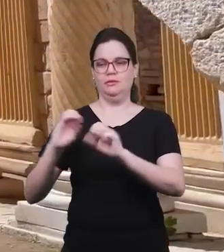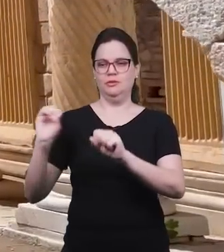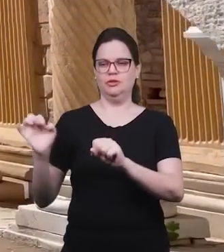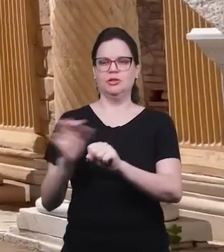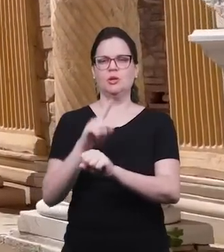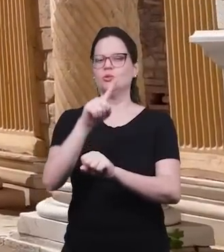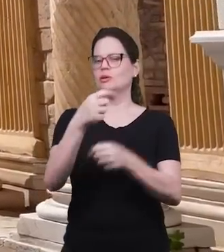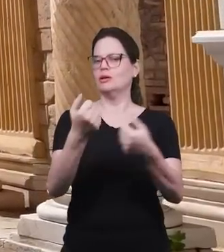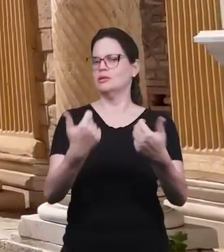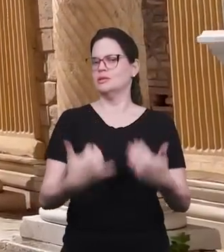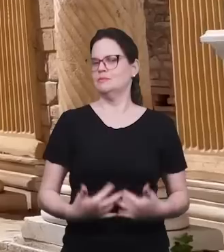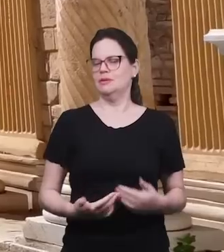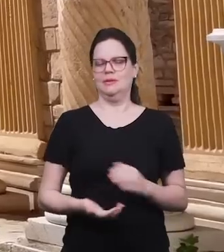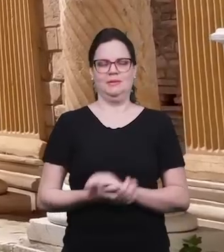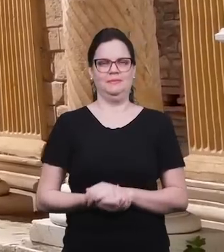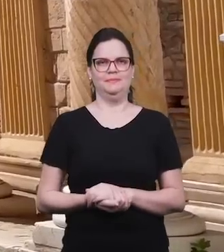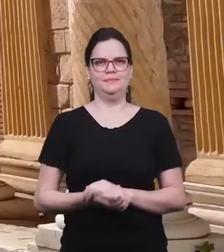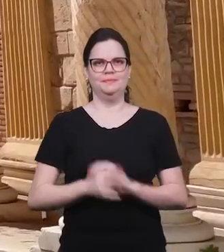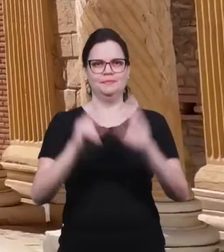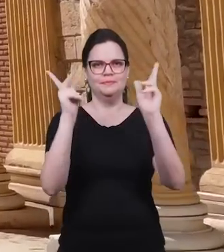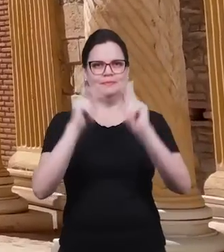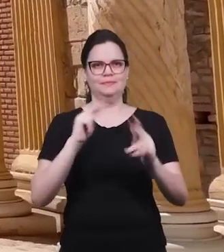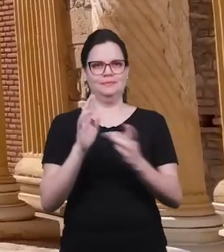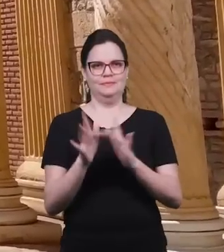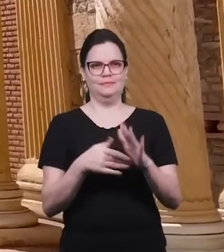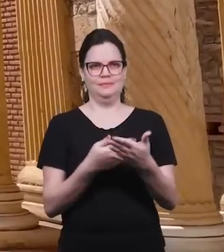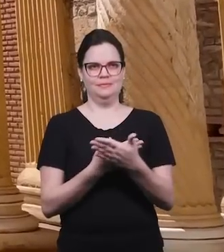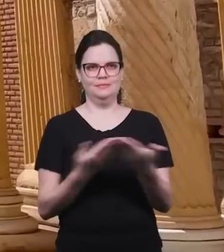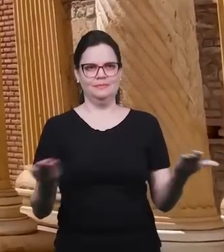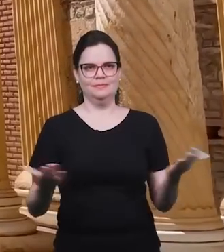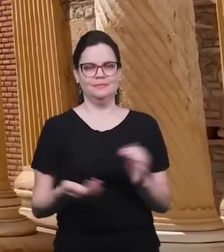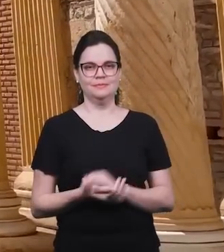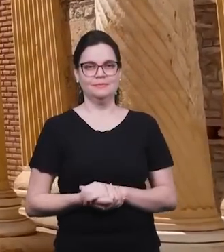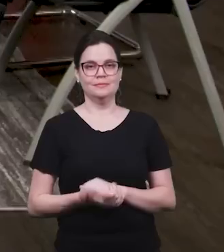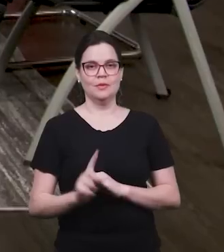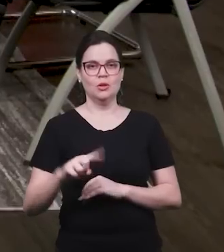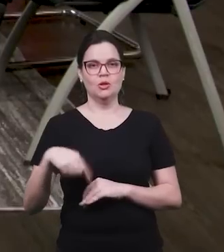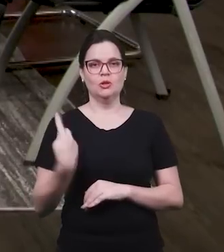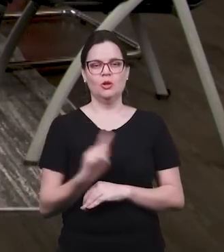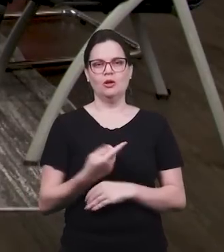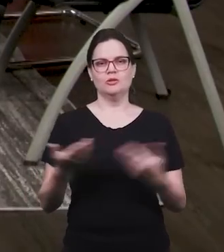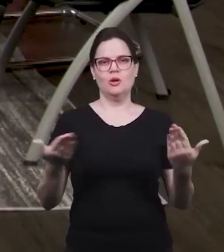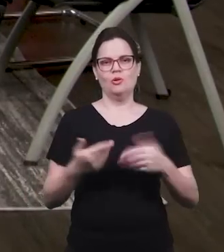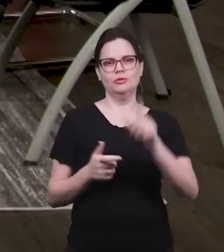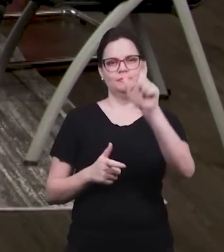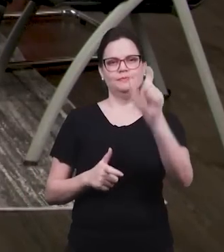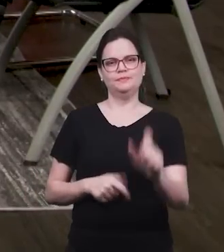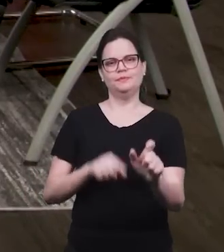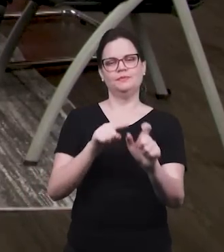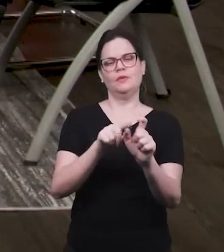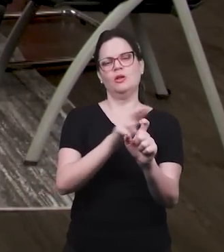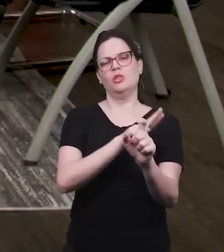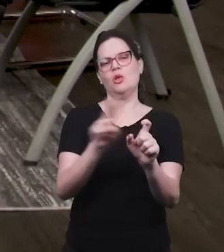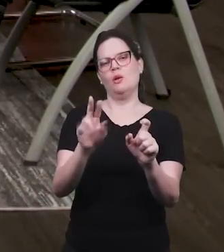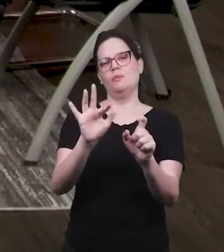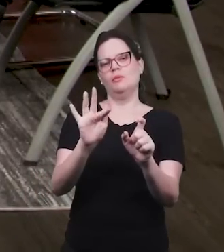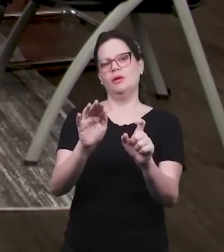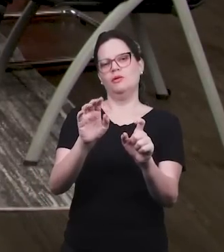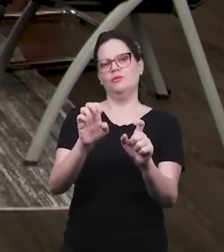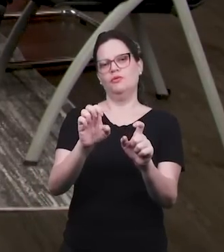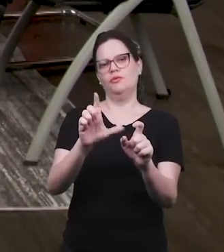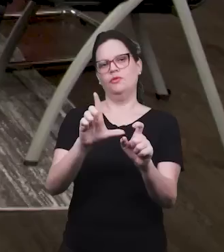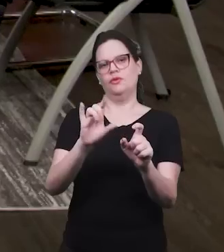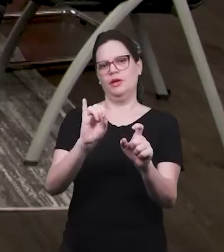Sardes. O que você tem para nós hoje? Paz, Senhor, a todos. Vamos falar de um personagem que é desse período de